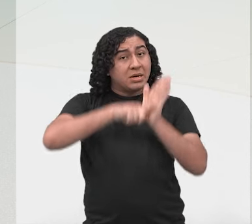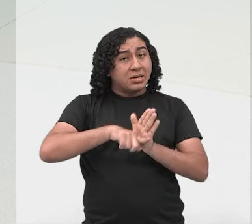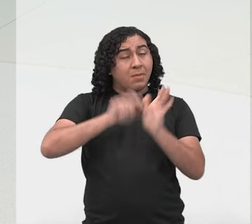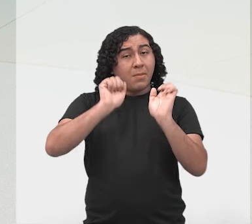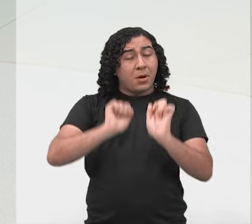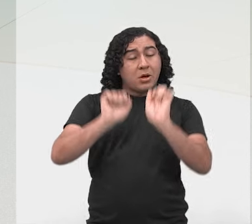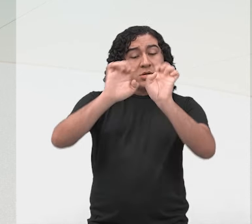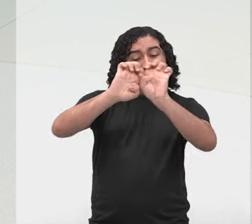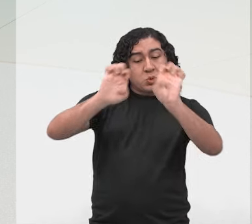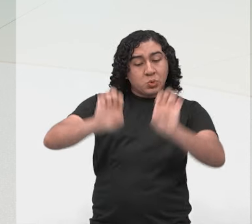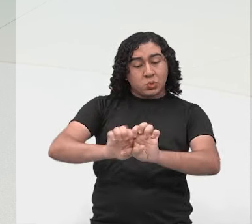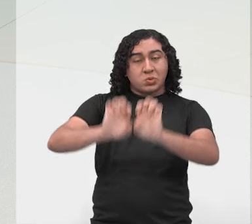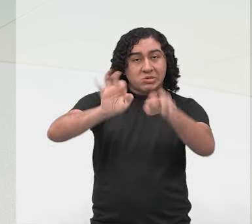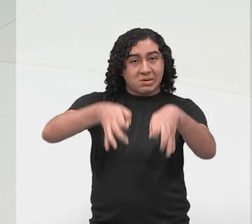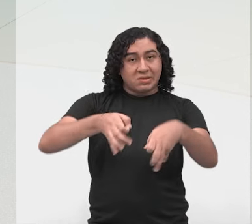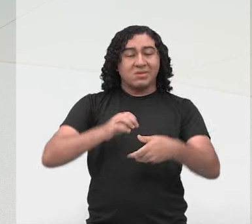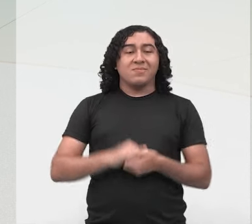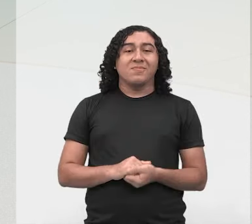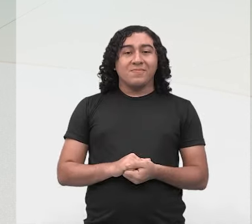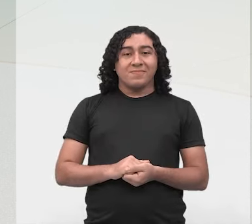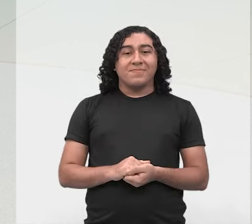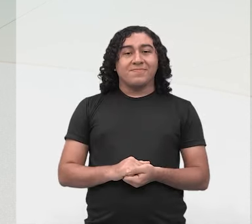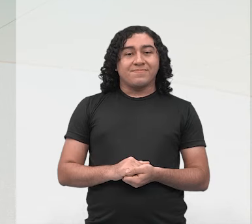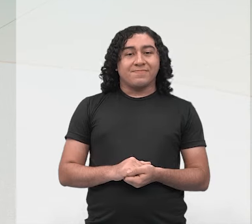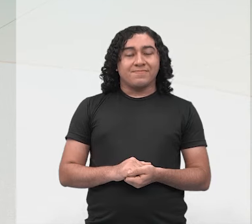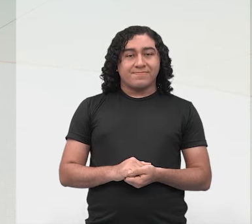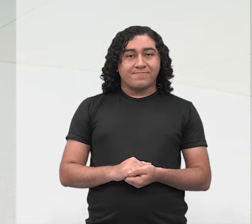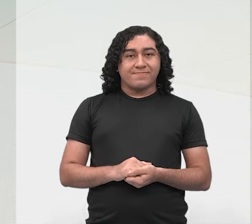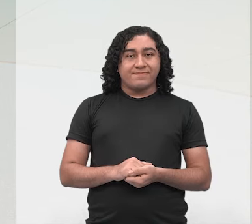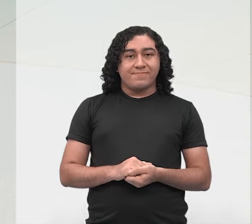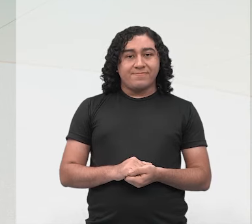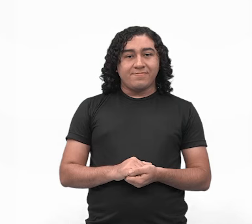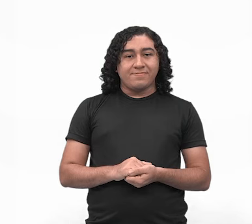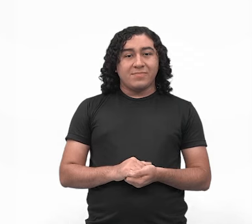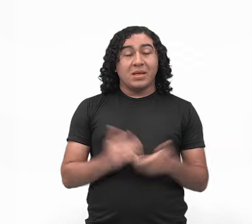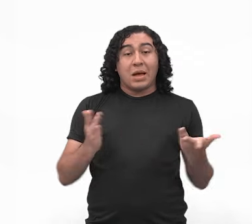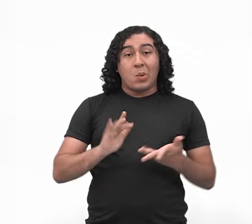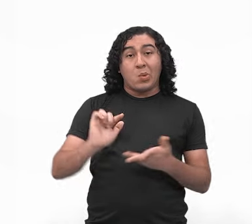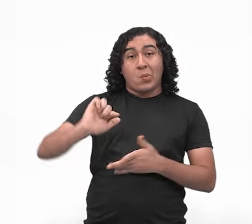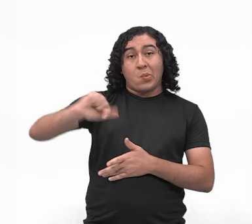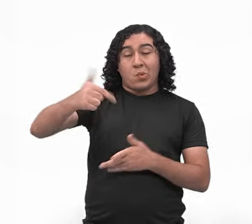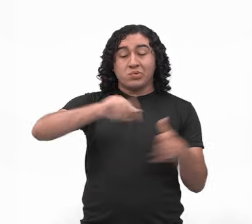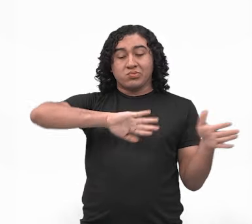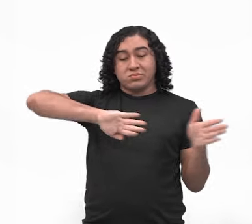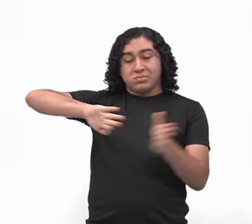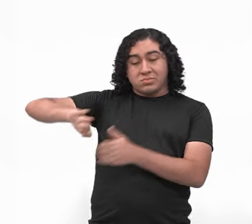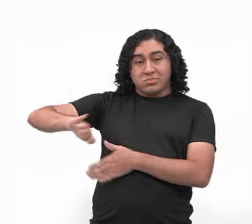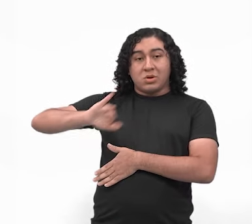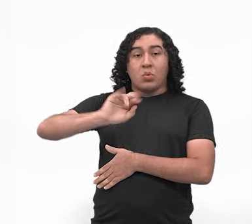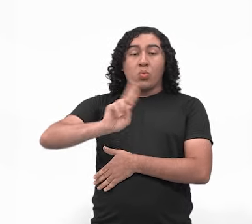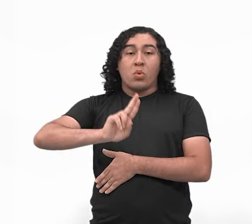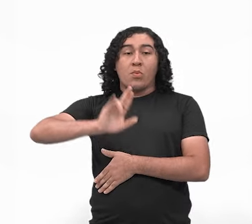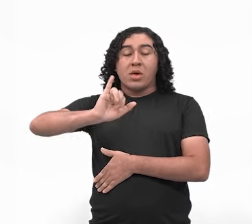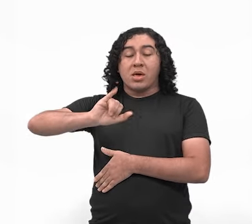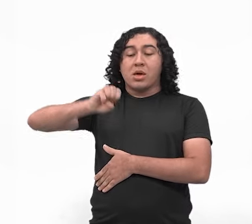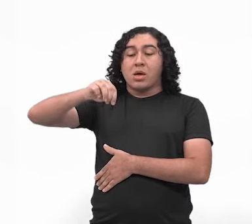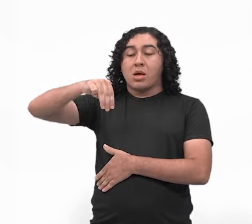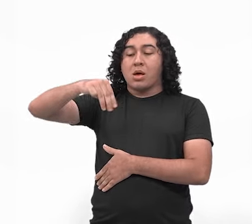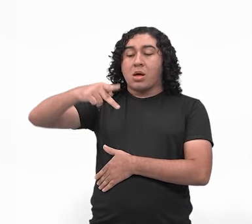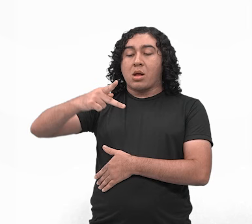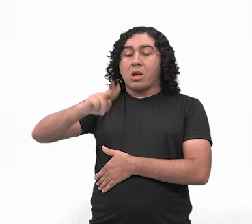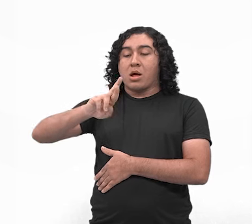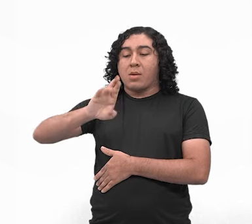nos ismos da obra de arte, dos movimentos artísticos, que é o impressionismo. Vamos ver? Então, quais são as